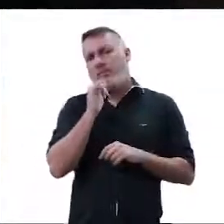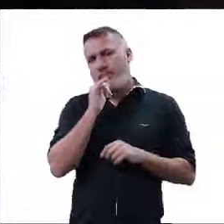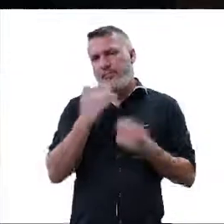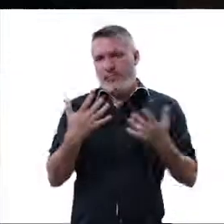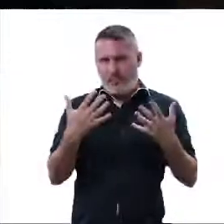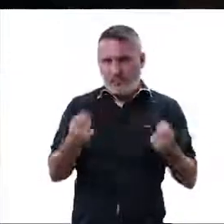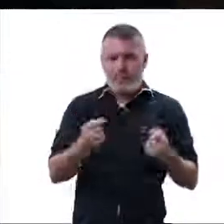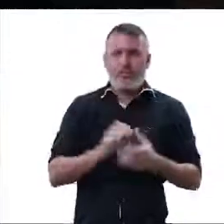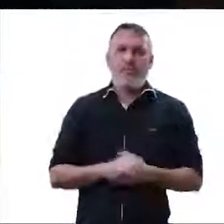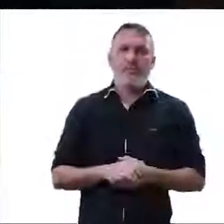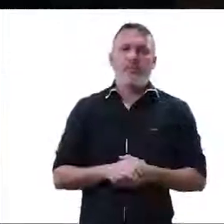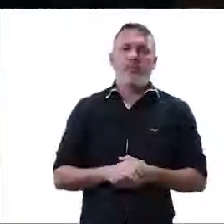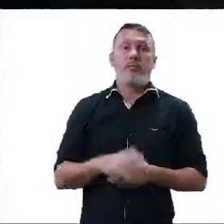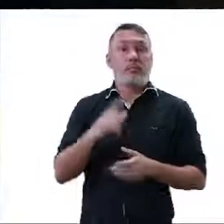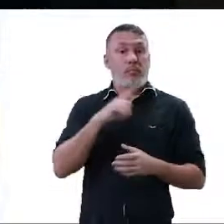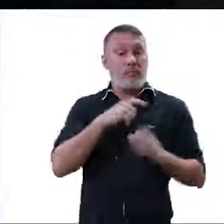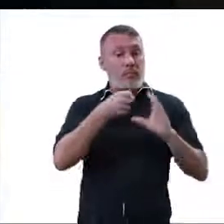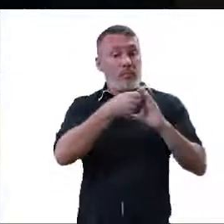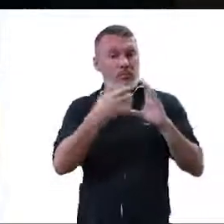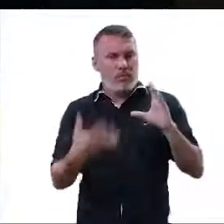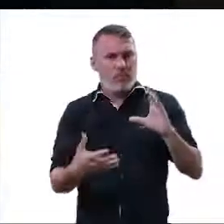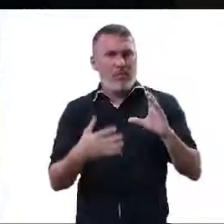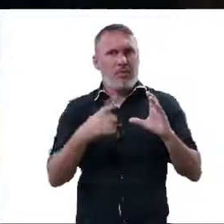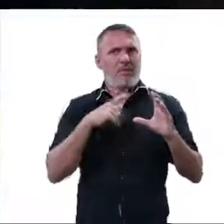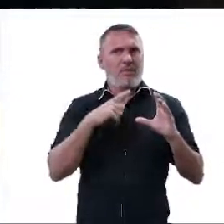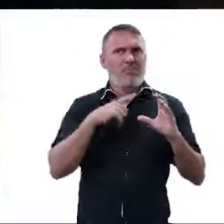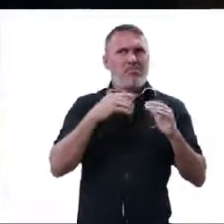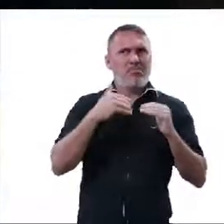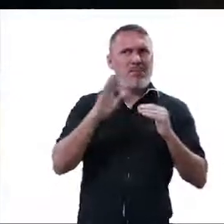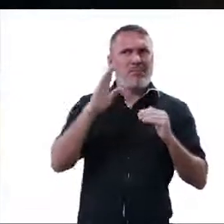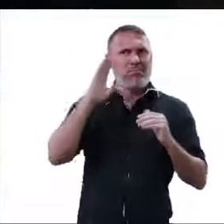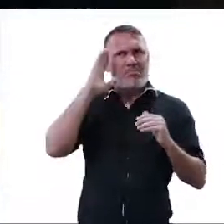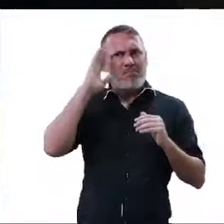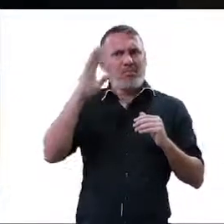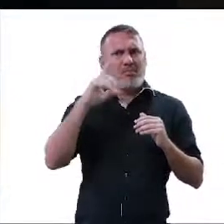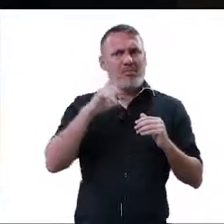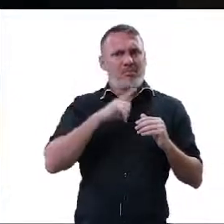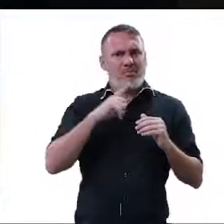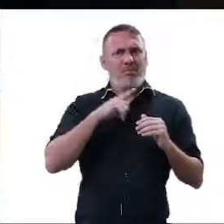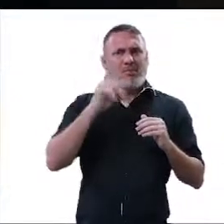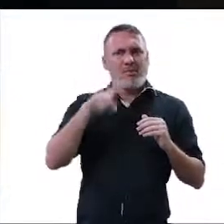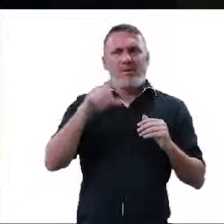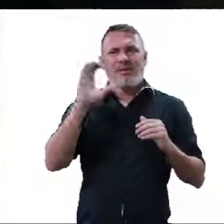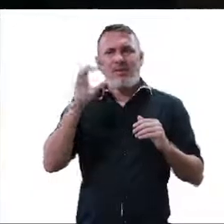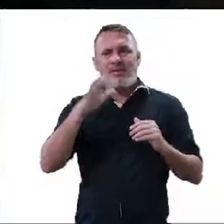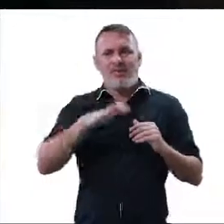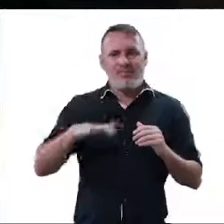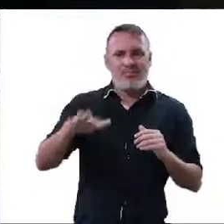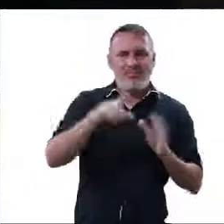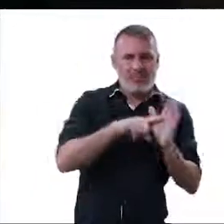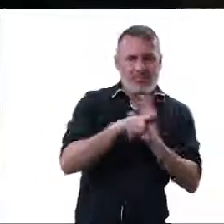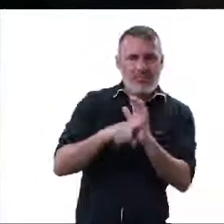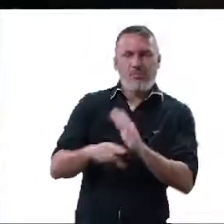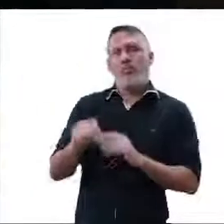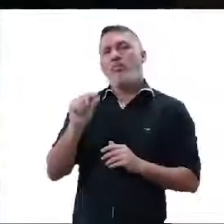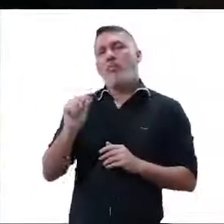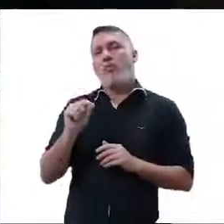lá. Uma das características mais fundamentais das ciências da